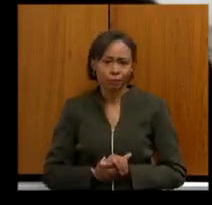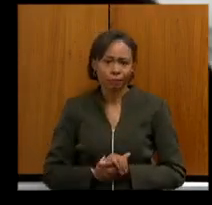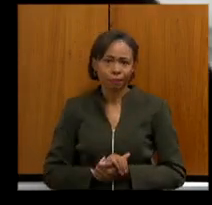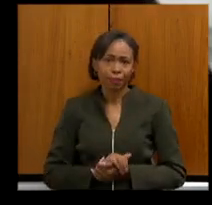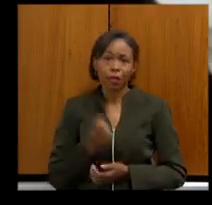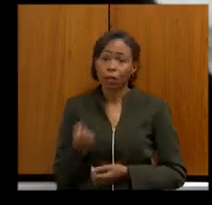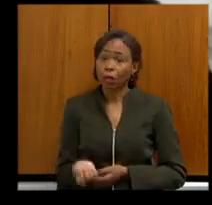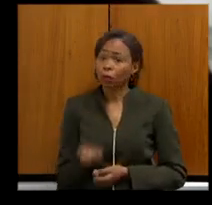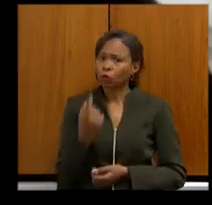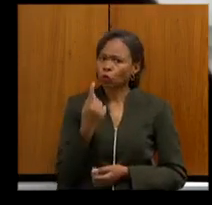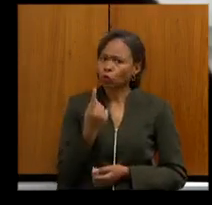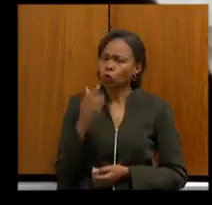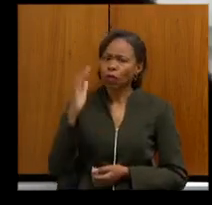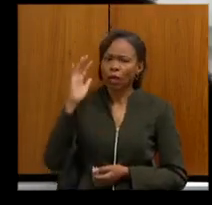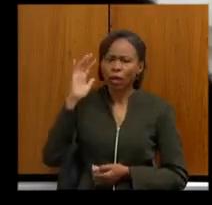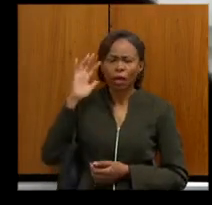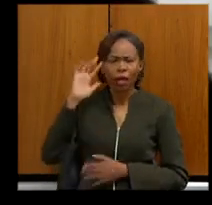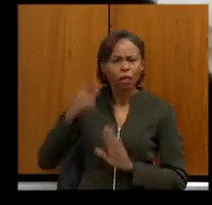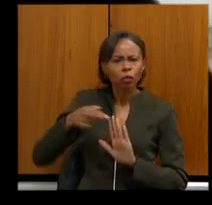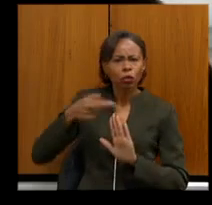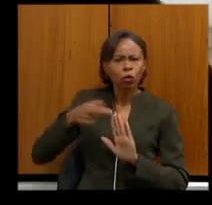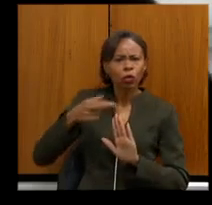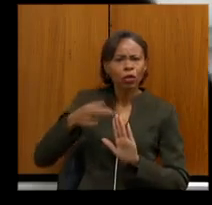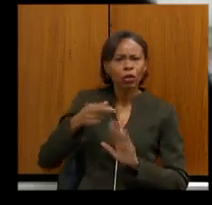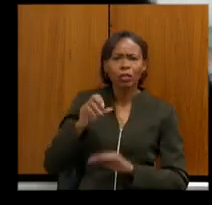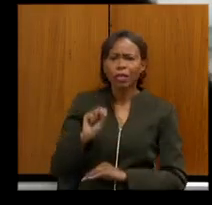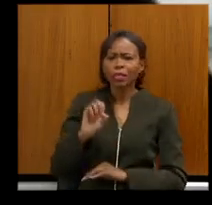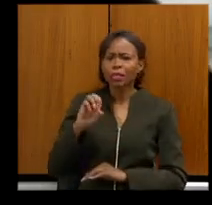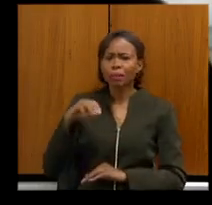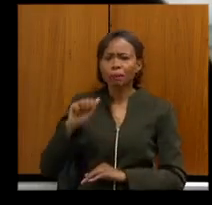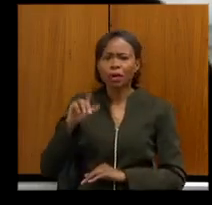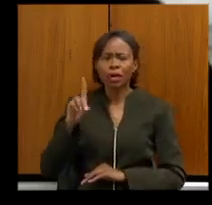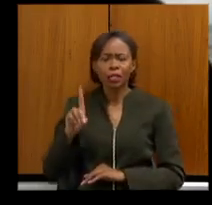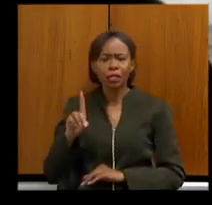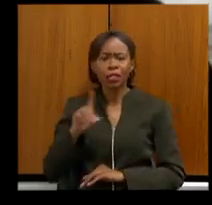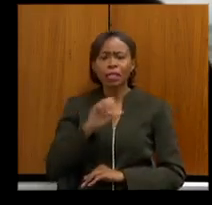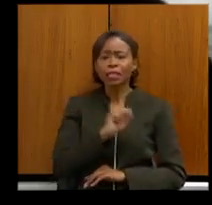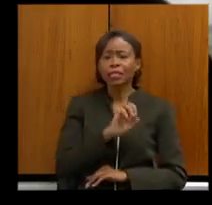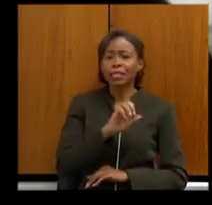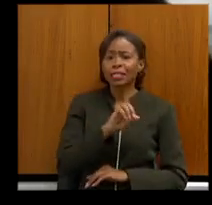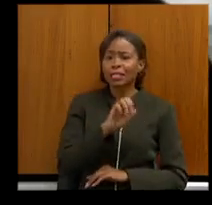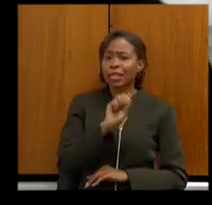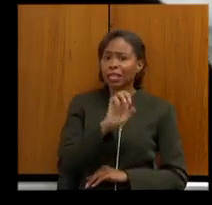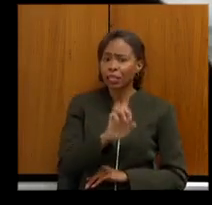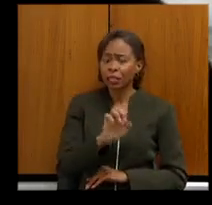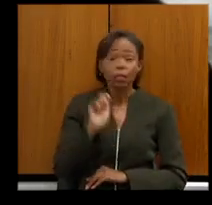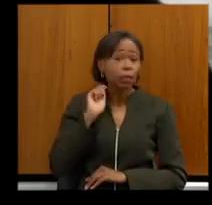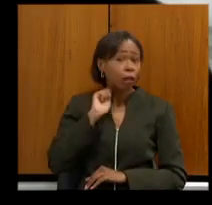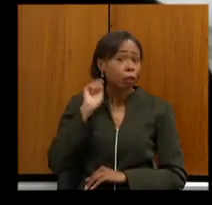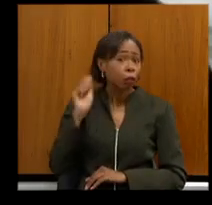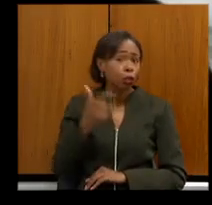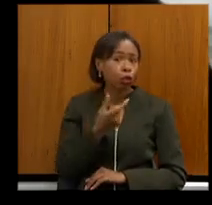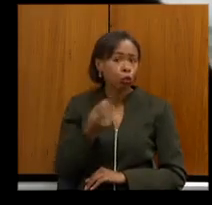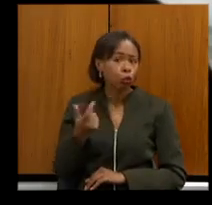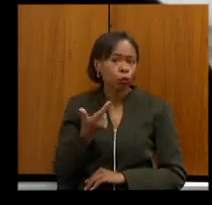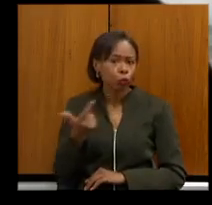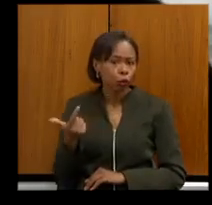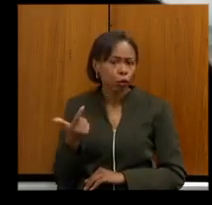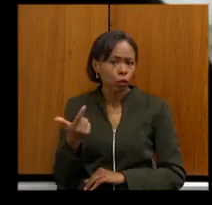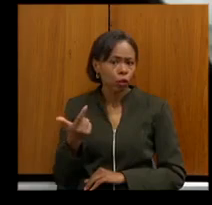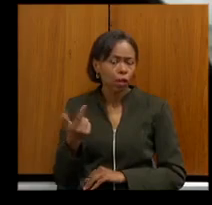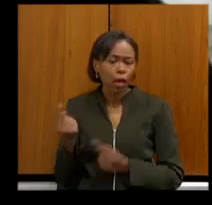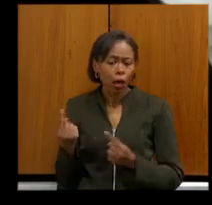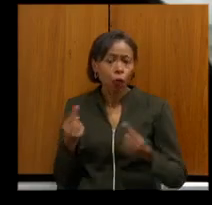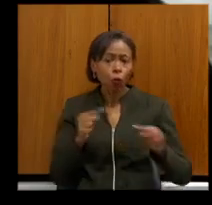resolução conjunta semad sedese de Abril agora de 2002 e fere frontalmente os